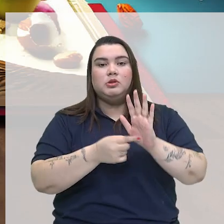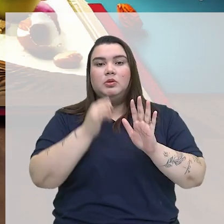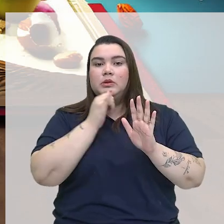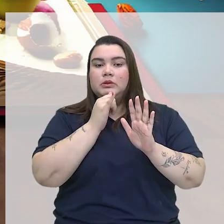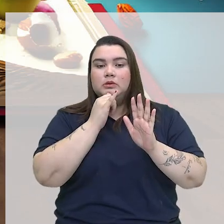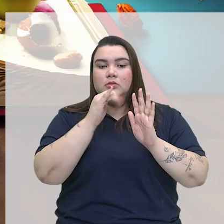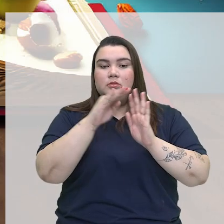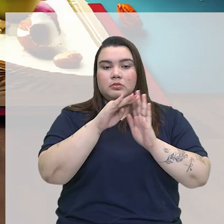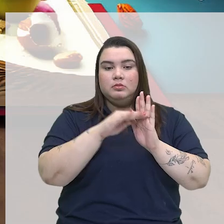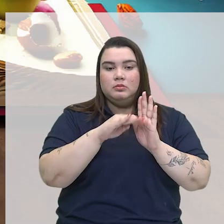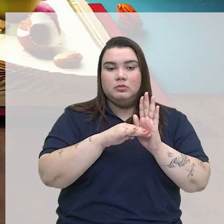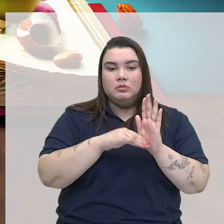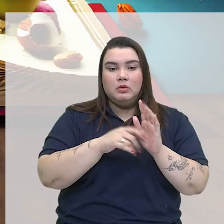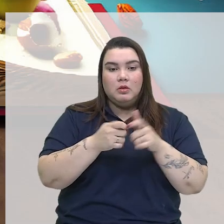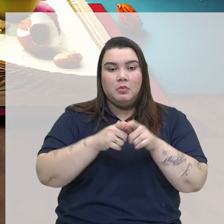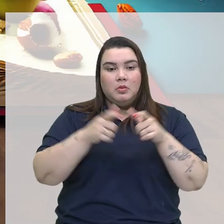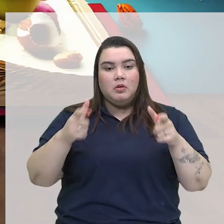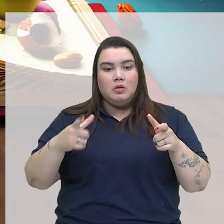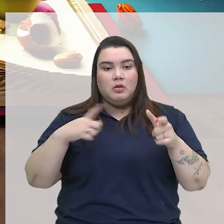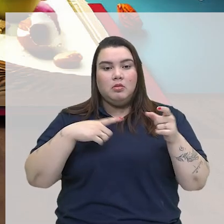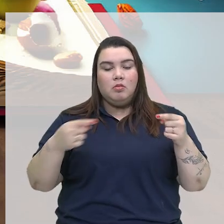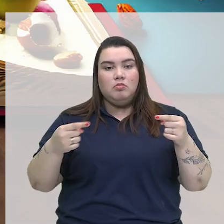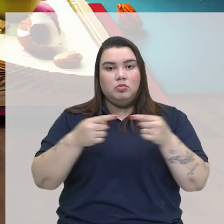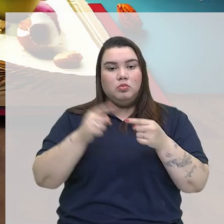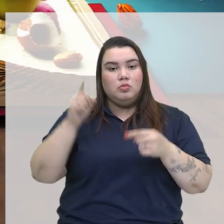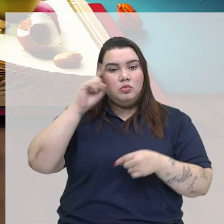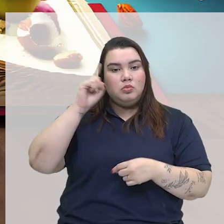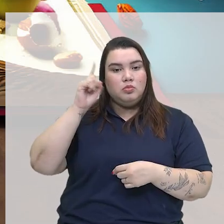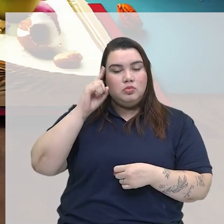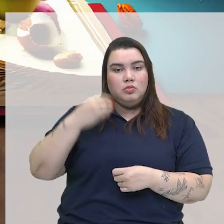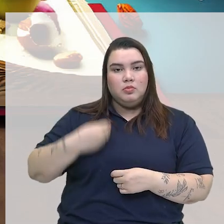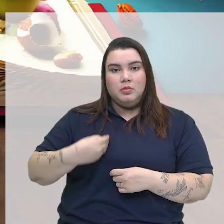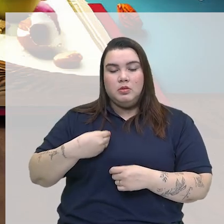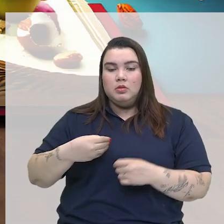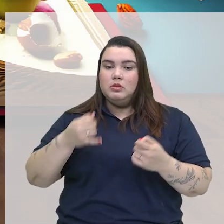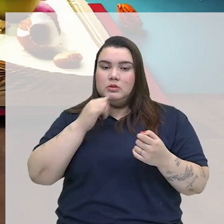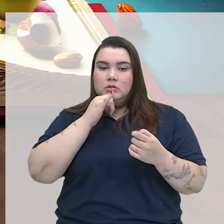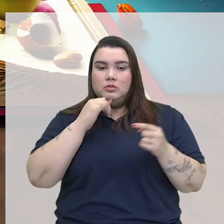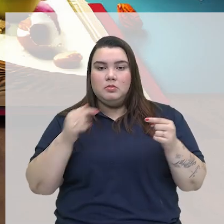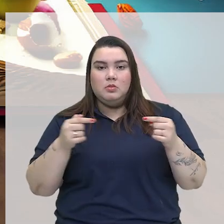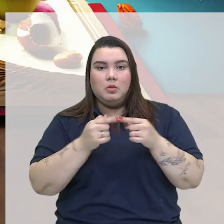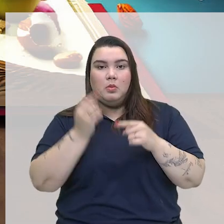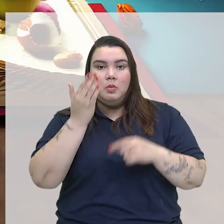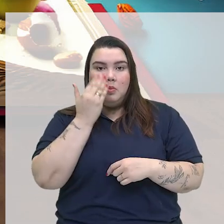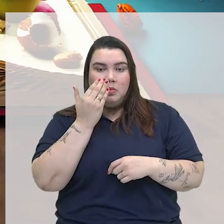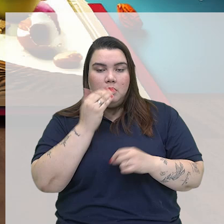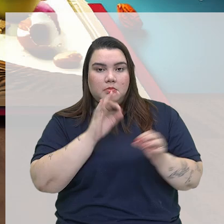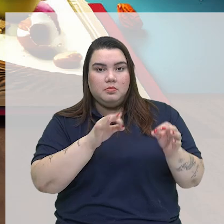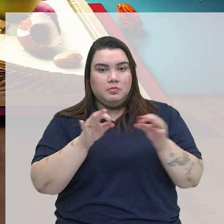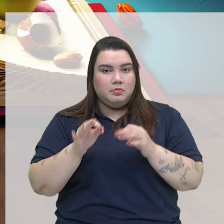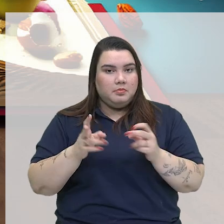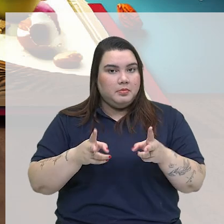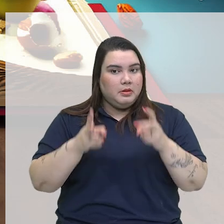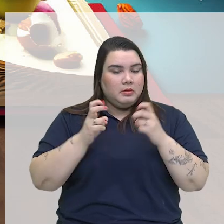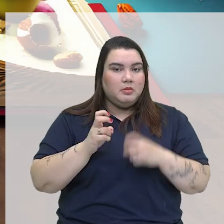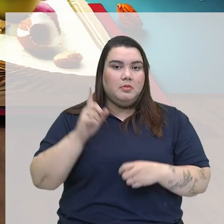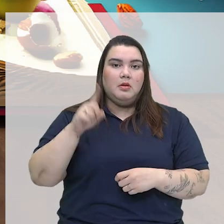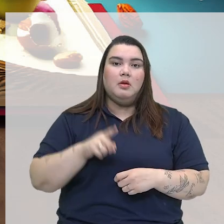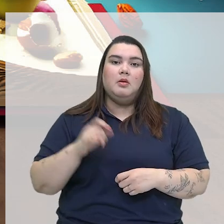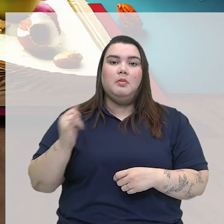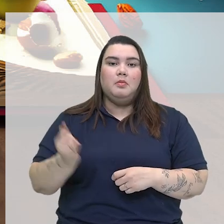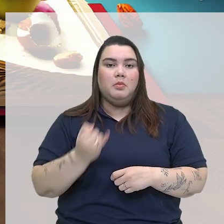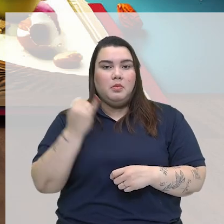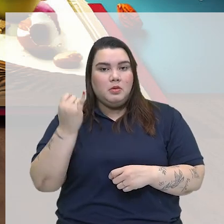misturas, muitas delas presentes no nosso dia a dia, como na nossa alimentação, né? Para você ver como é